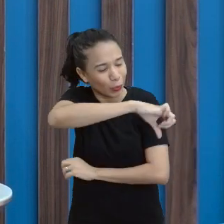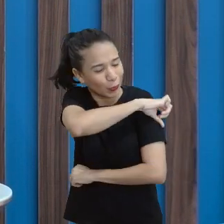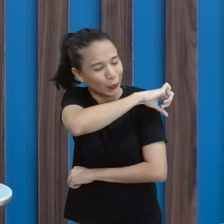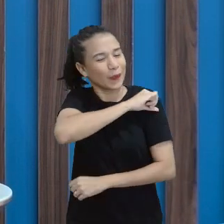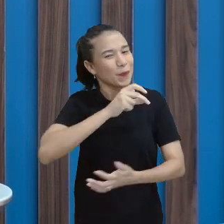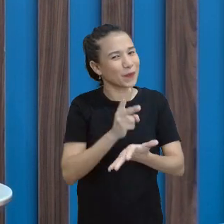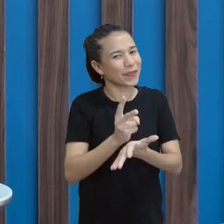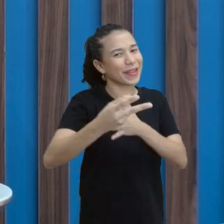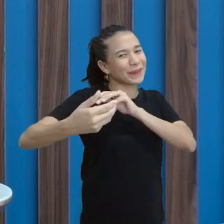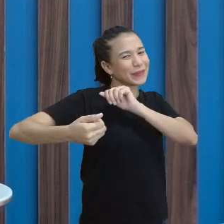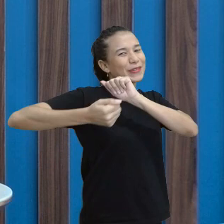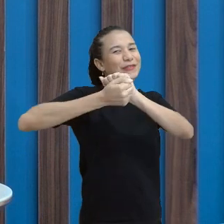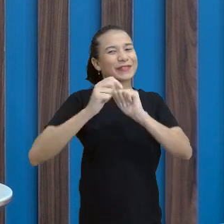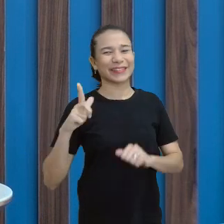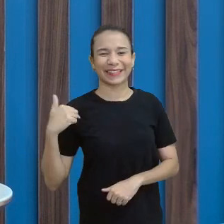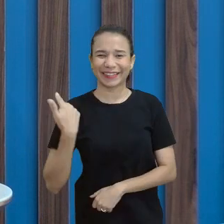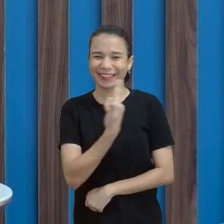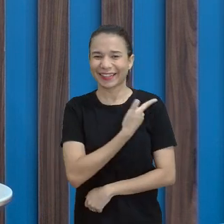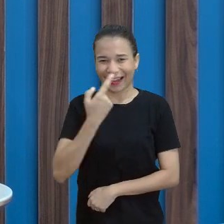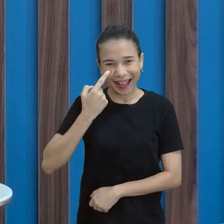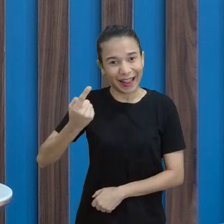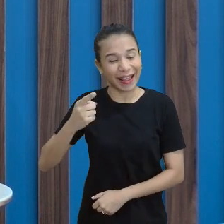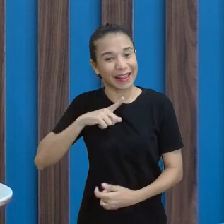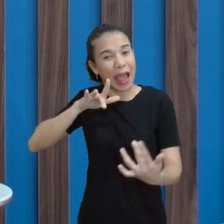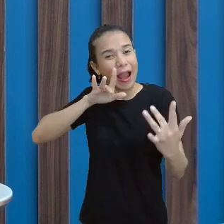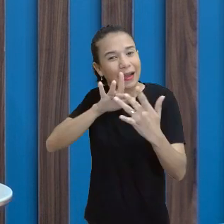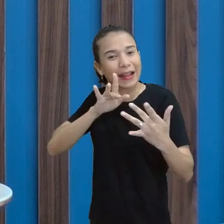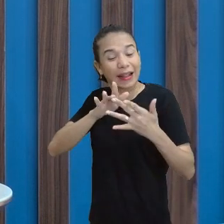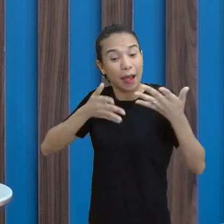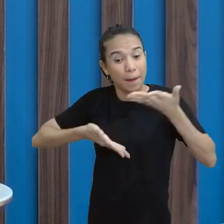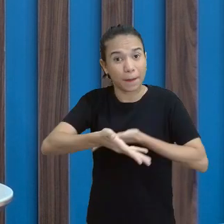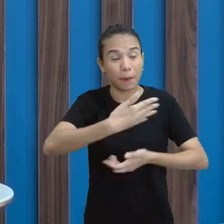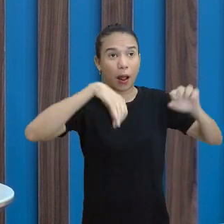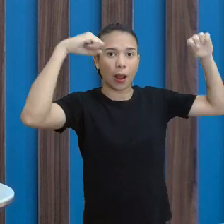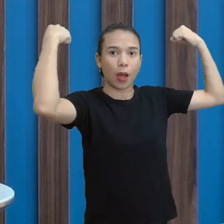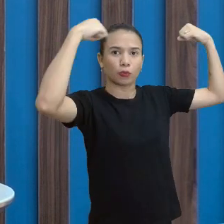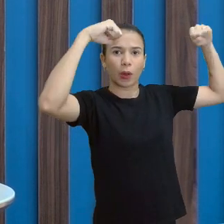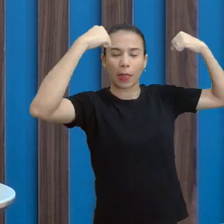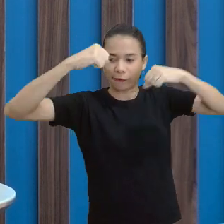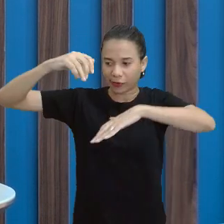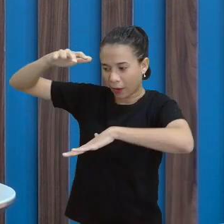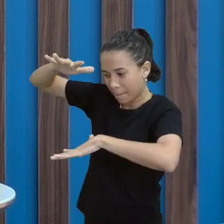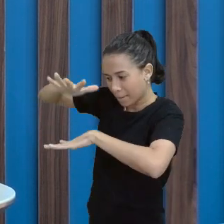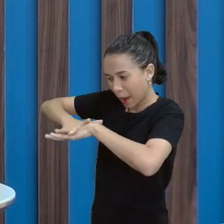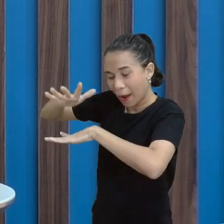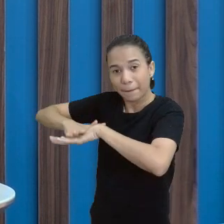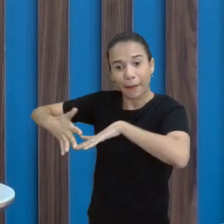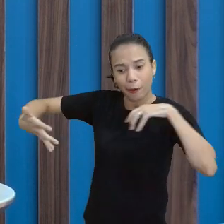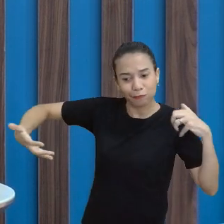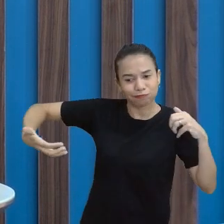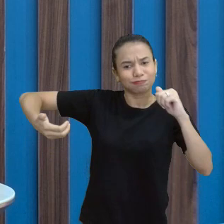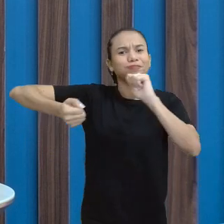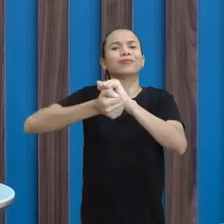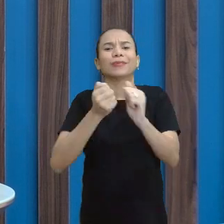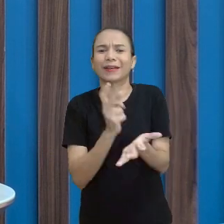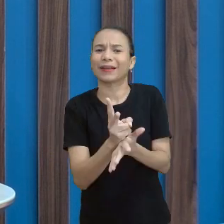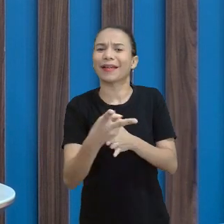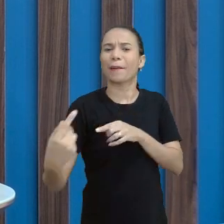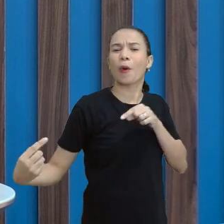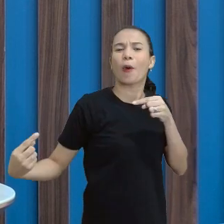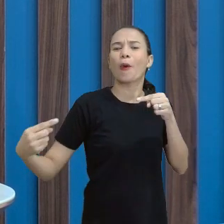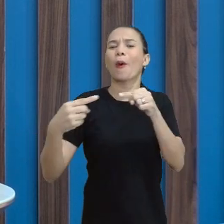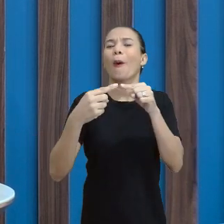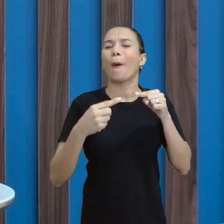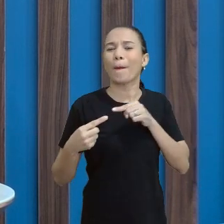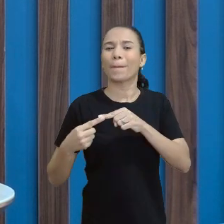sempre aqui presente conosco, tendo aquela interação entre educação física e matemática, que sempre tem tudo a ver, Quando a gente